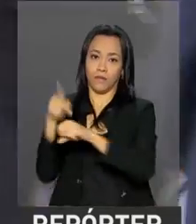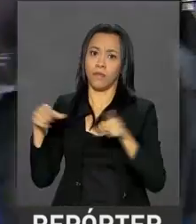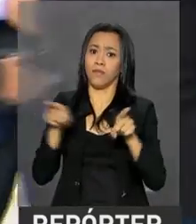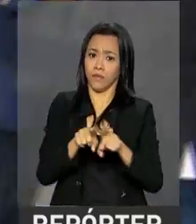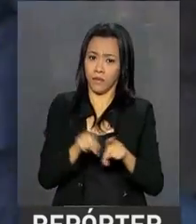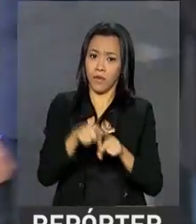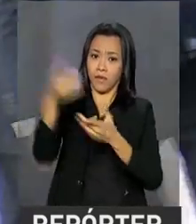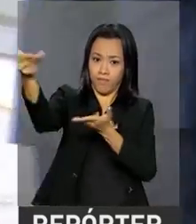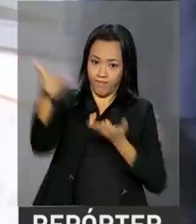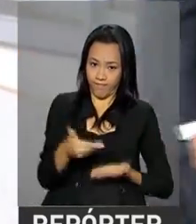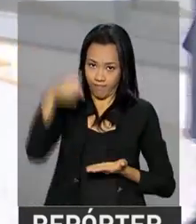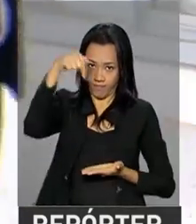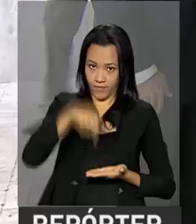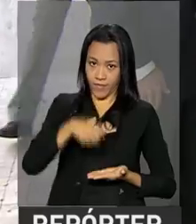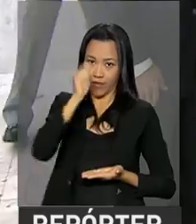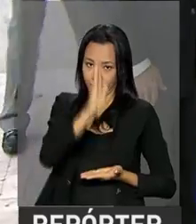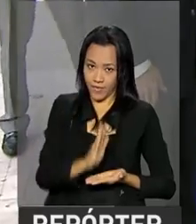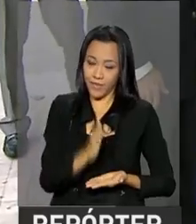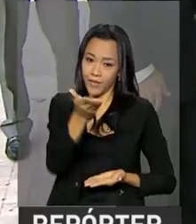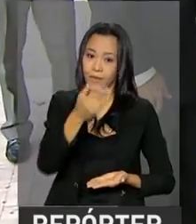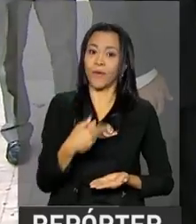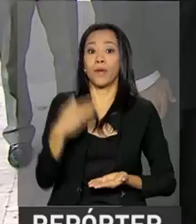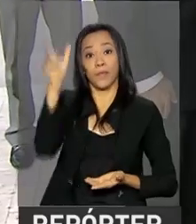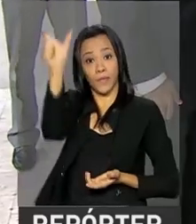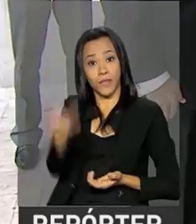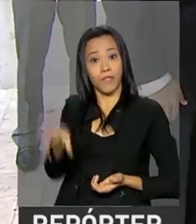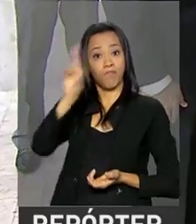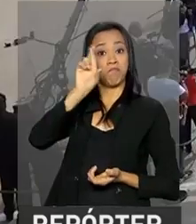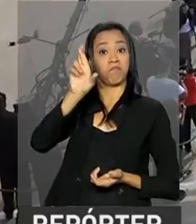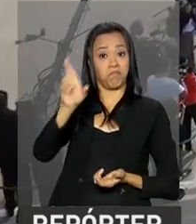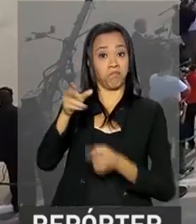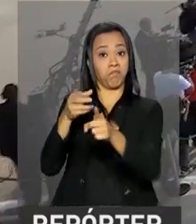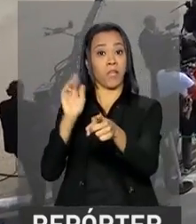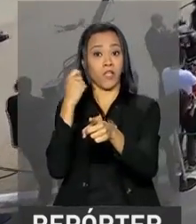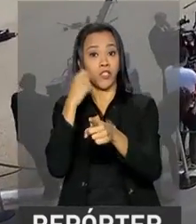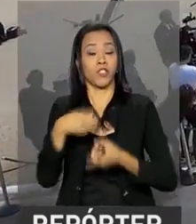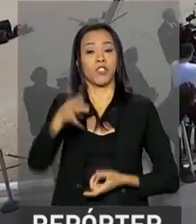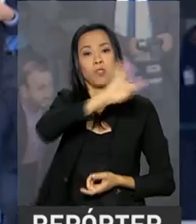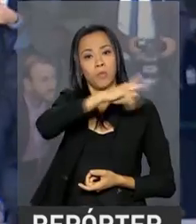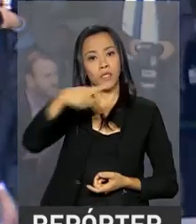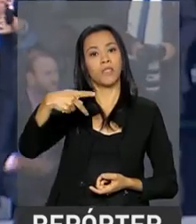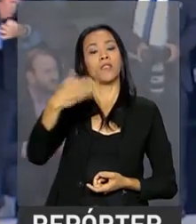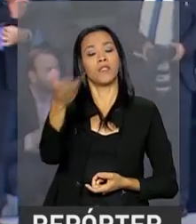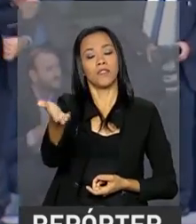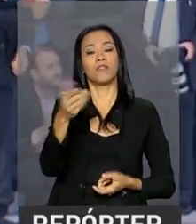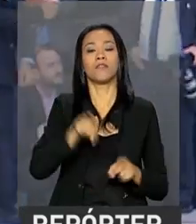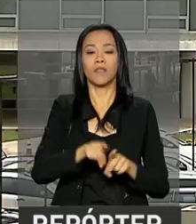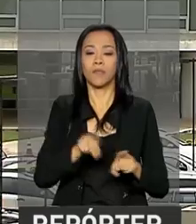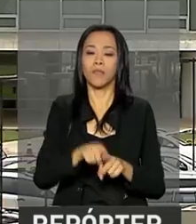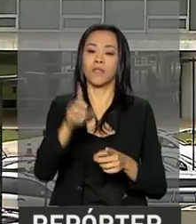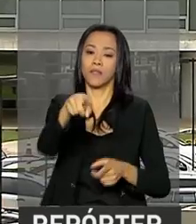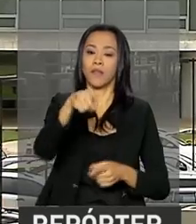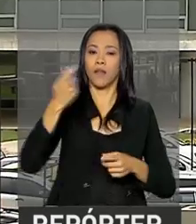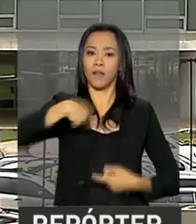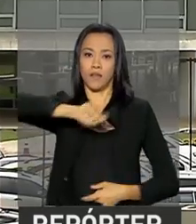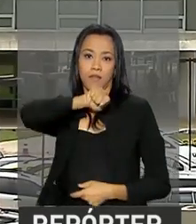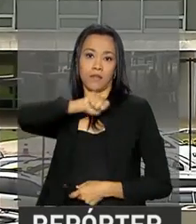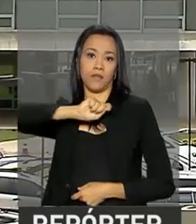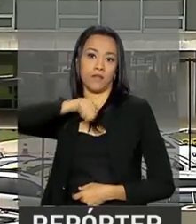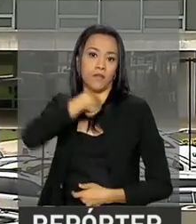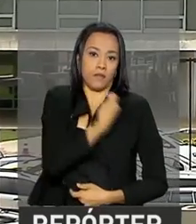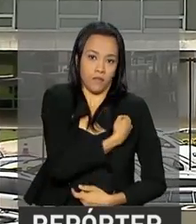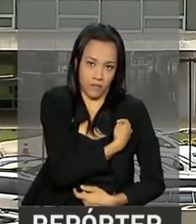também no Palácio do Planalto líderes como o presidente da Argentina e o presidente do governo espanhol o Brasil também